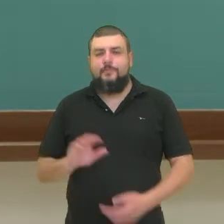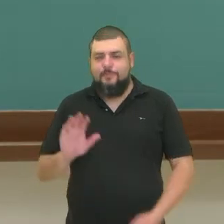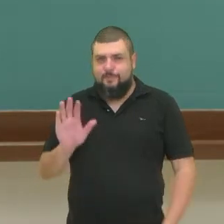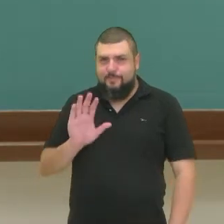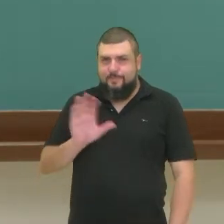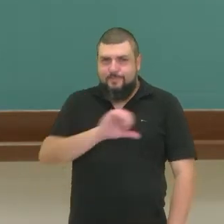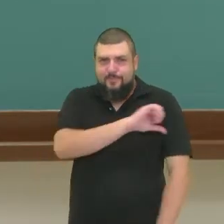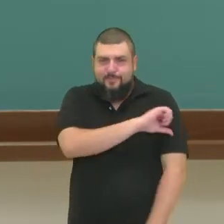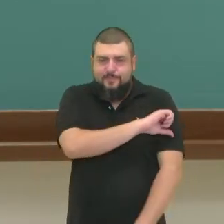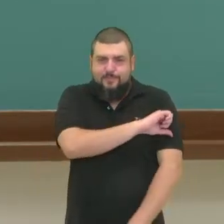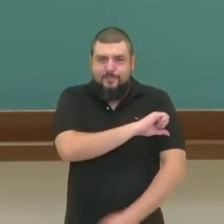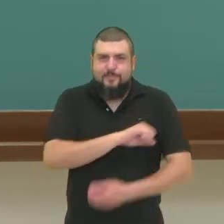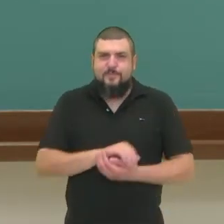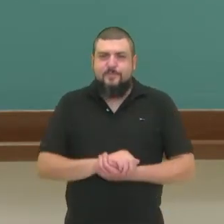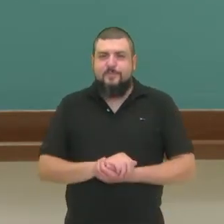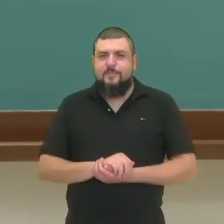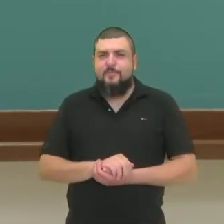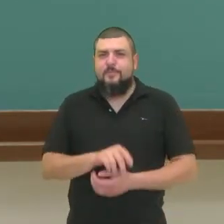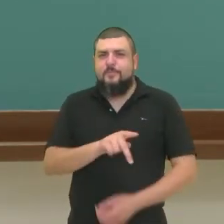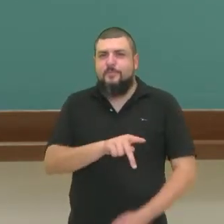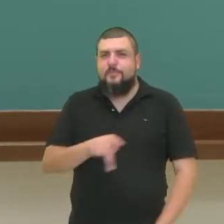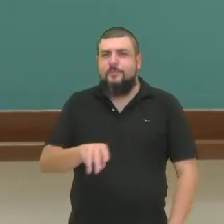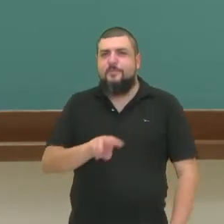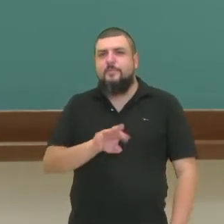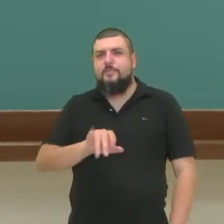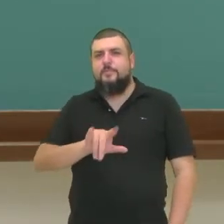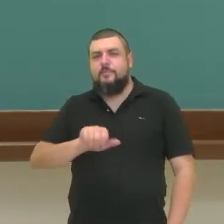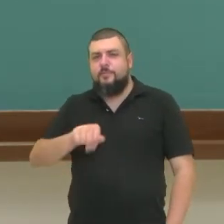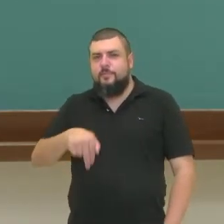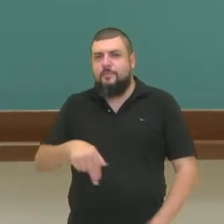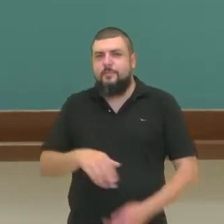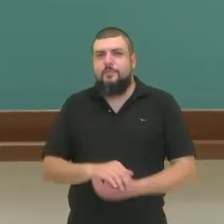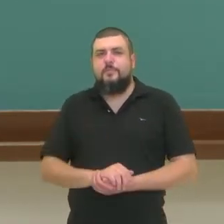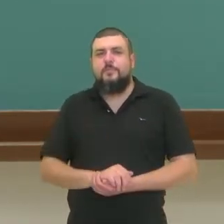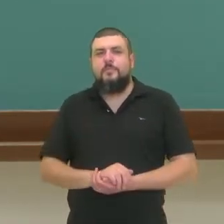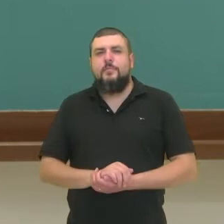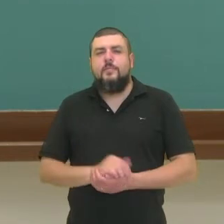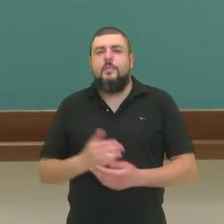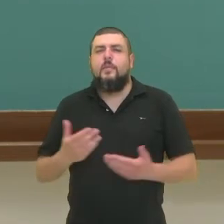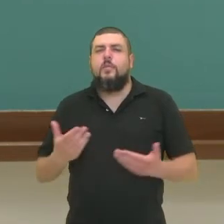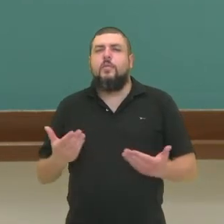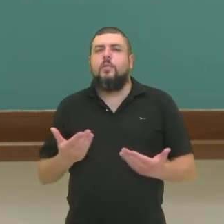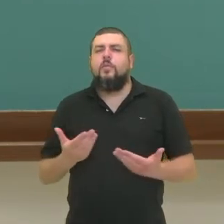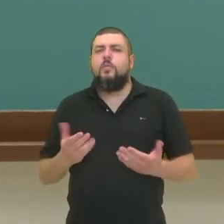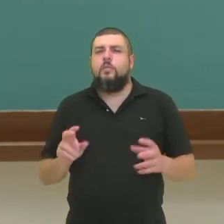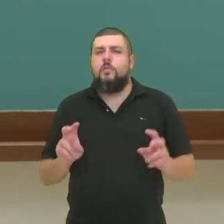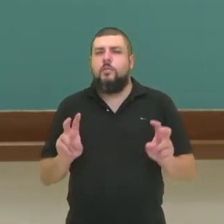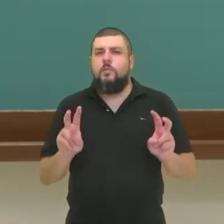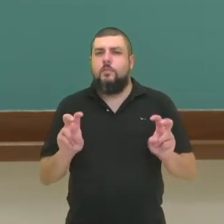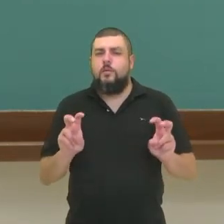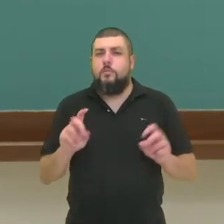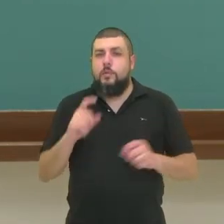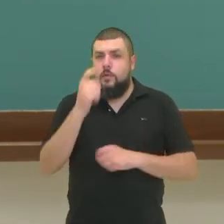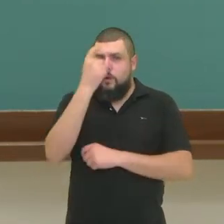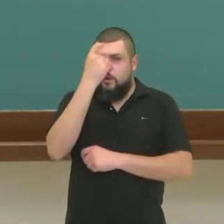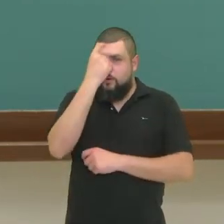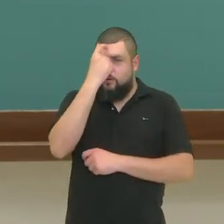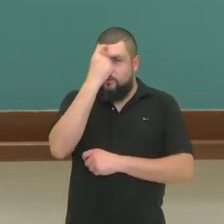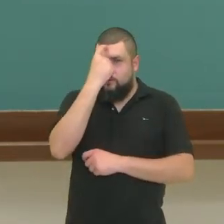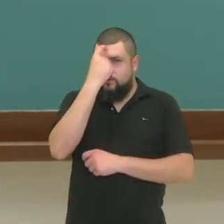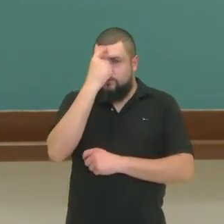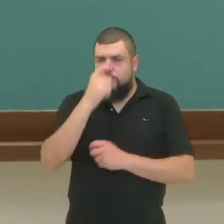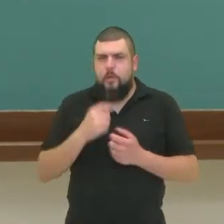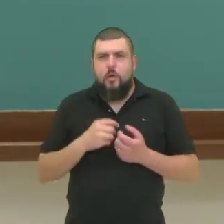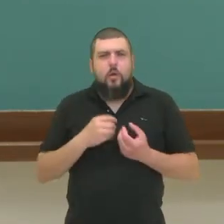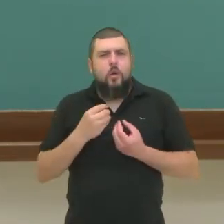Olá, estudantes do nono ano, eu sou o professor William. Na aula de hoje, nós vamos falar sobre a Índia, o processo de